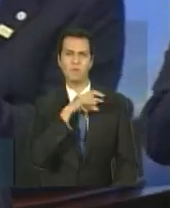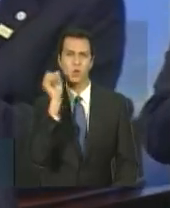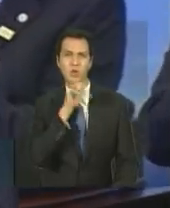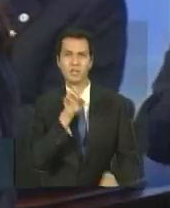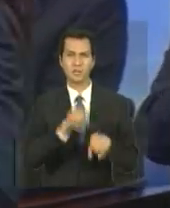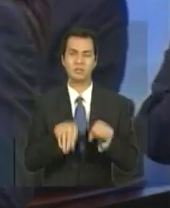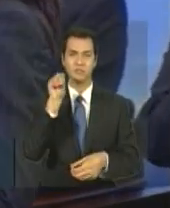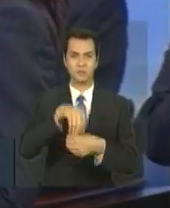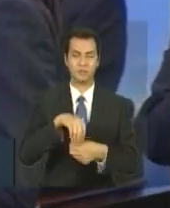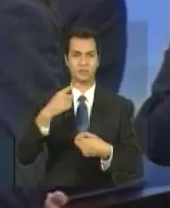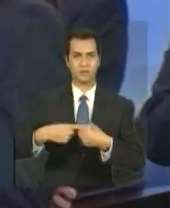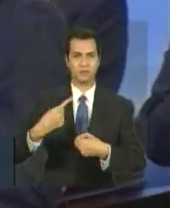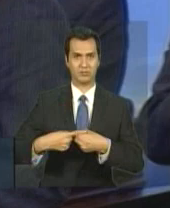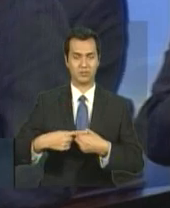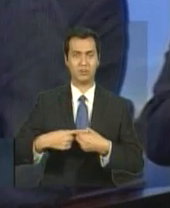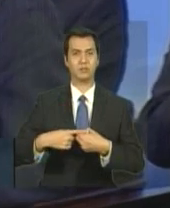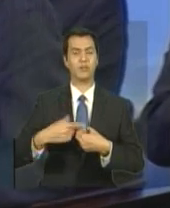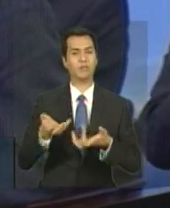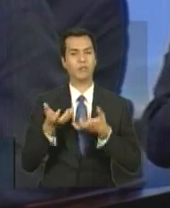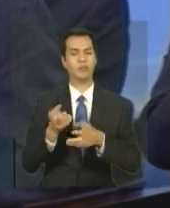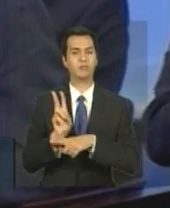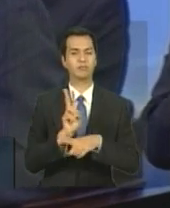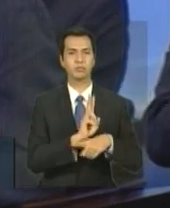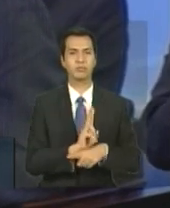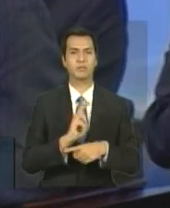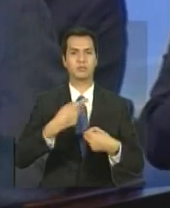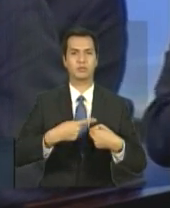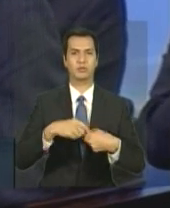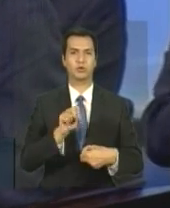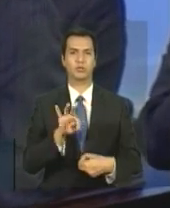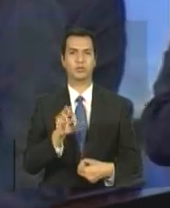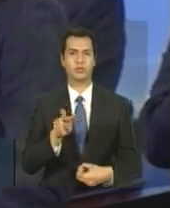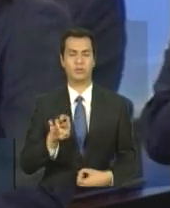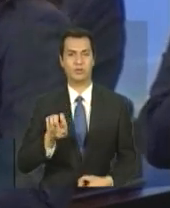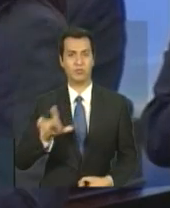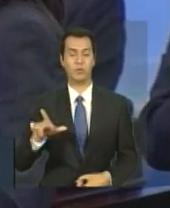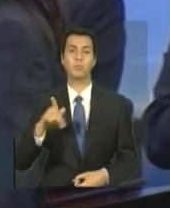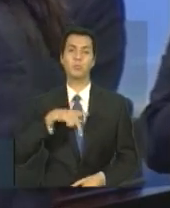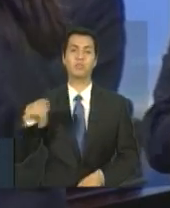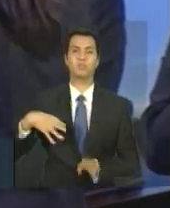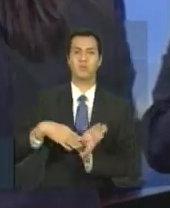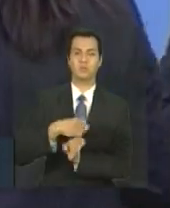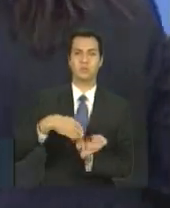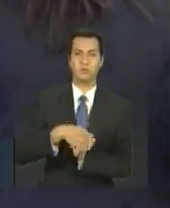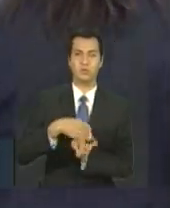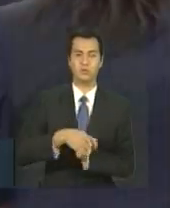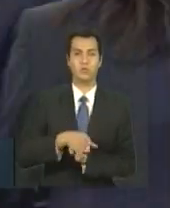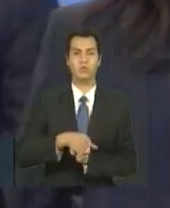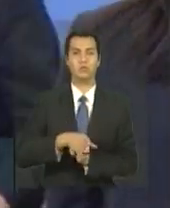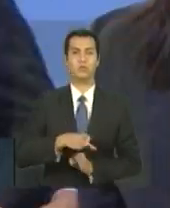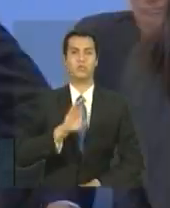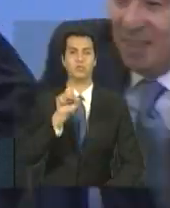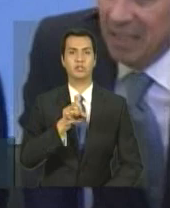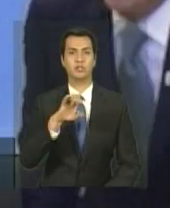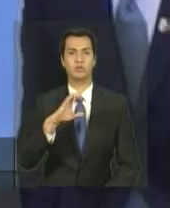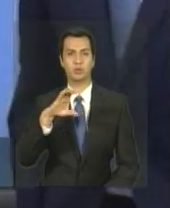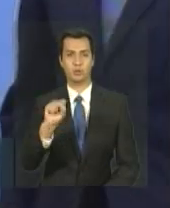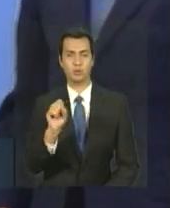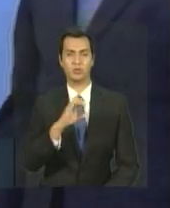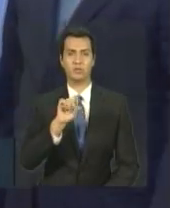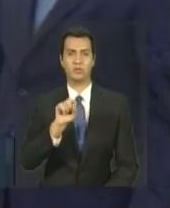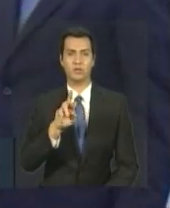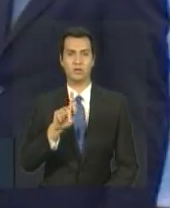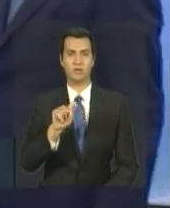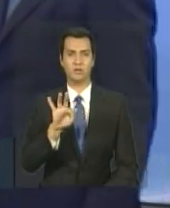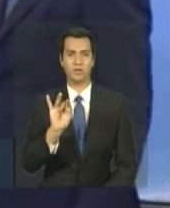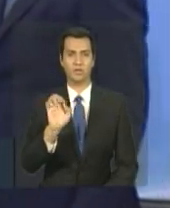Tendências e Desafios em Busca da Cidade Sustentável, realizado sob a orientação do professor Xisto Serafim de